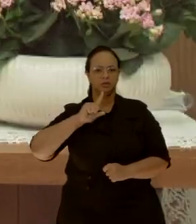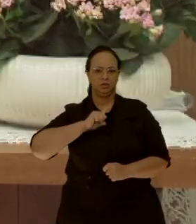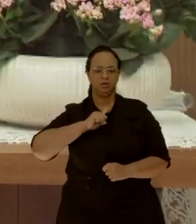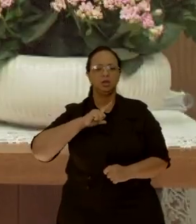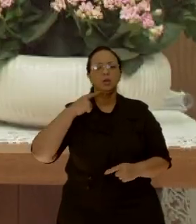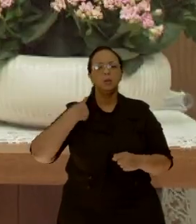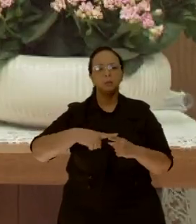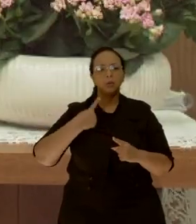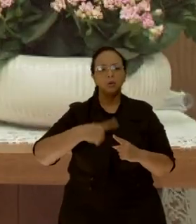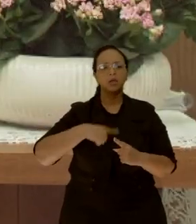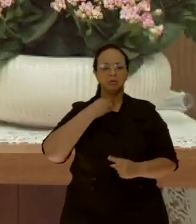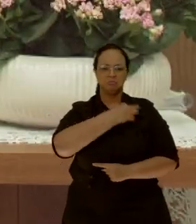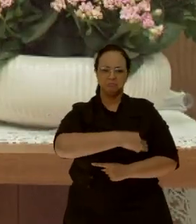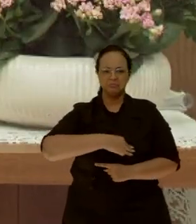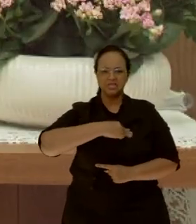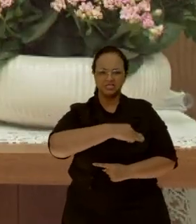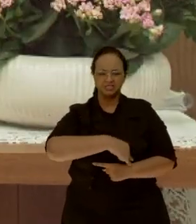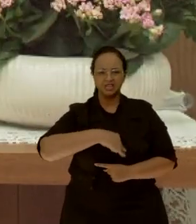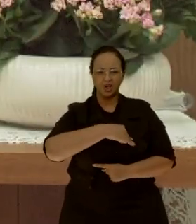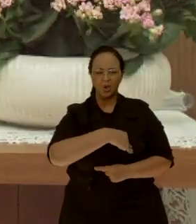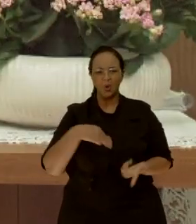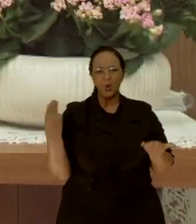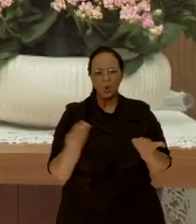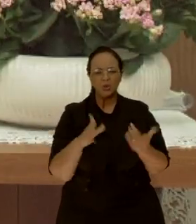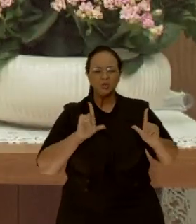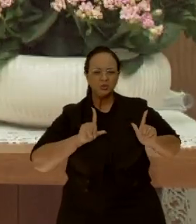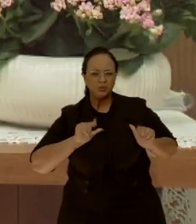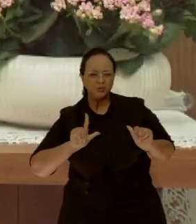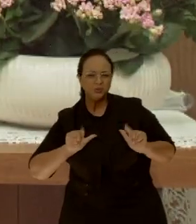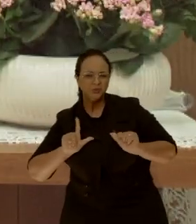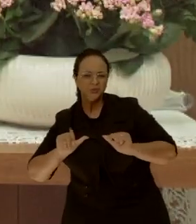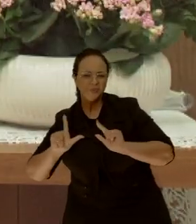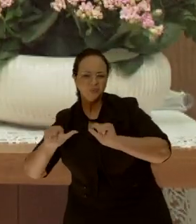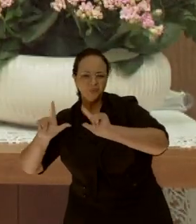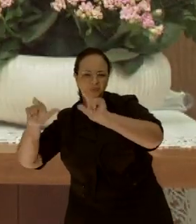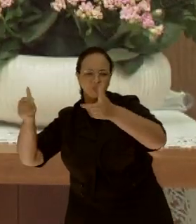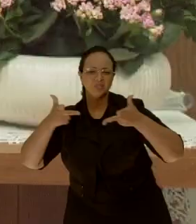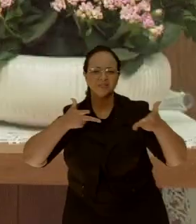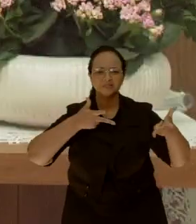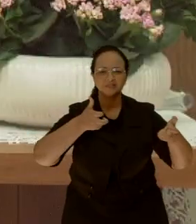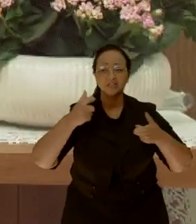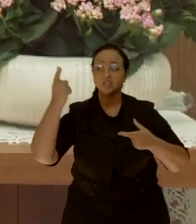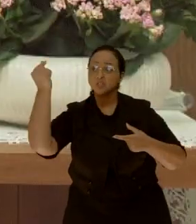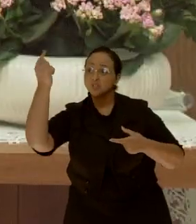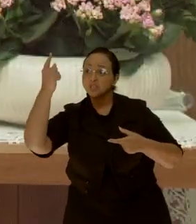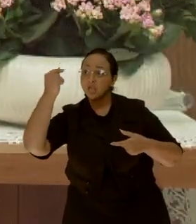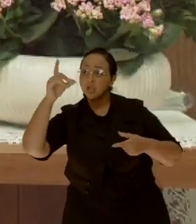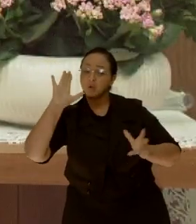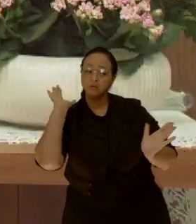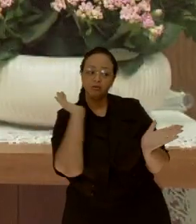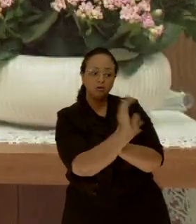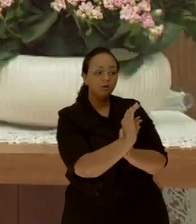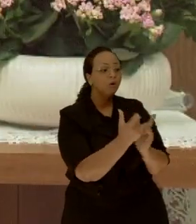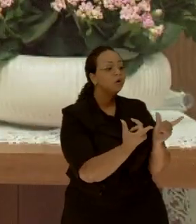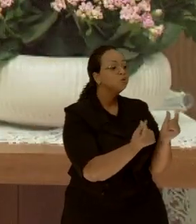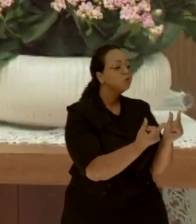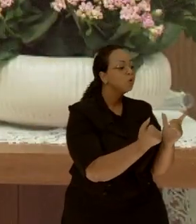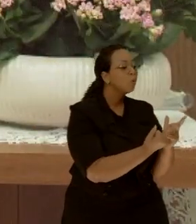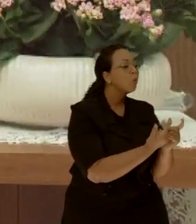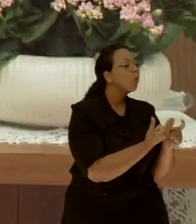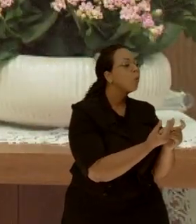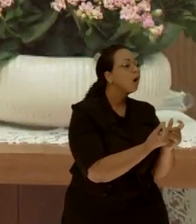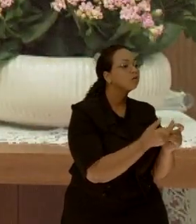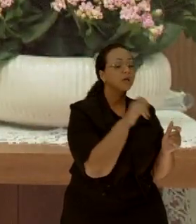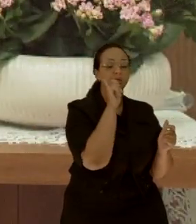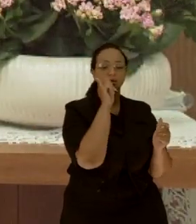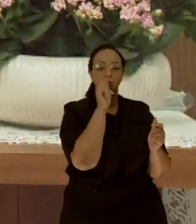as missões hoje estão fora do Brasil, enviam seus valores. Quando nós compramos propriedade,